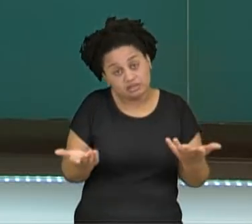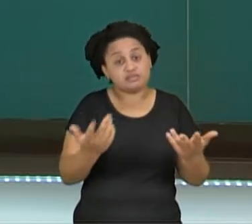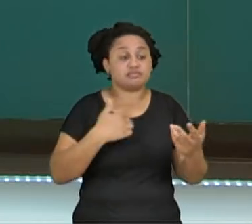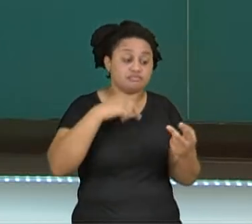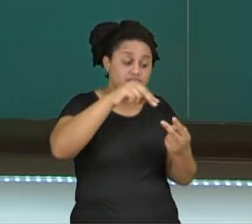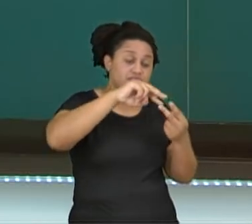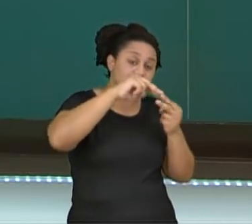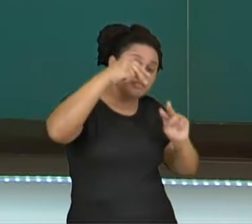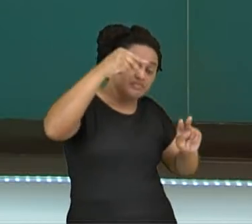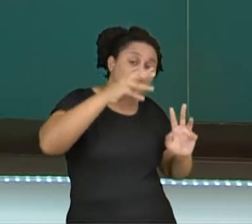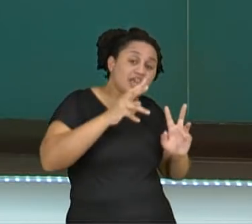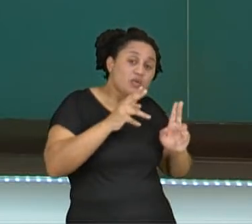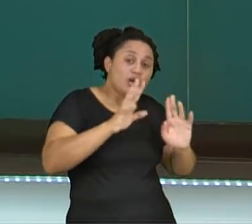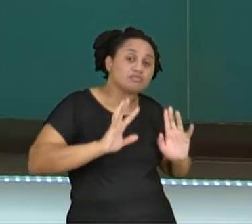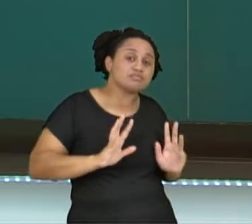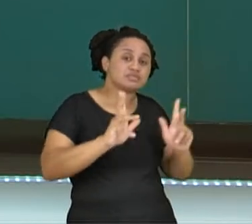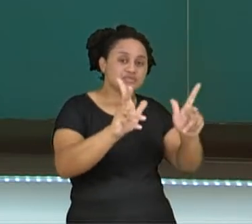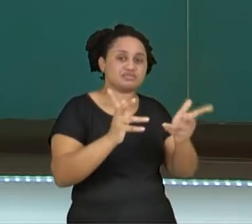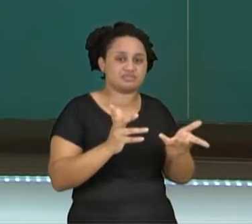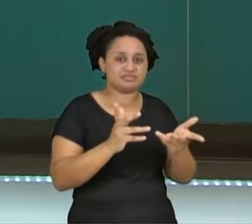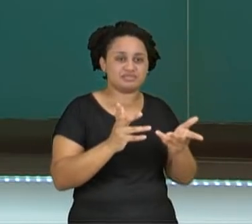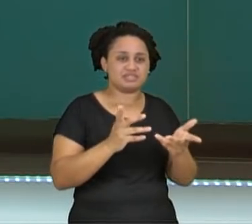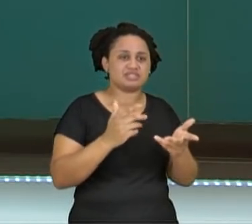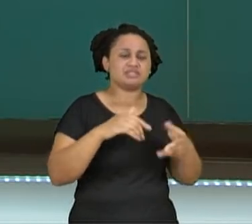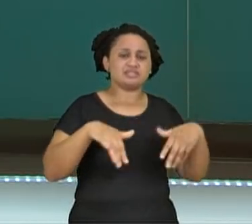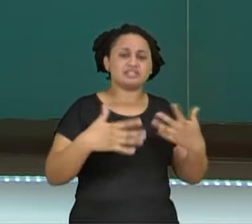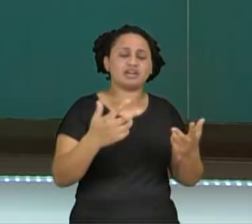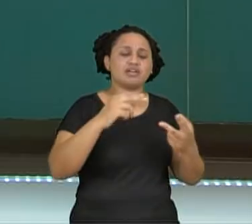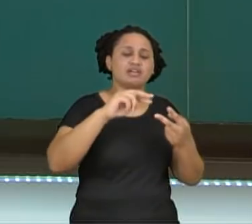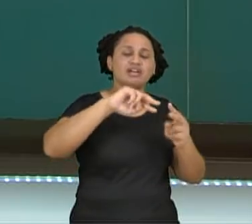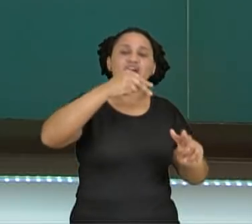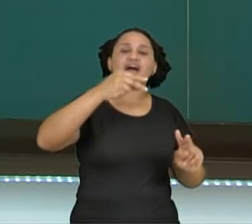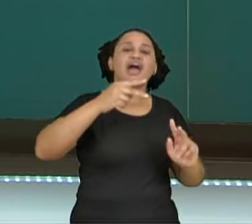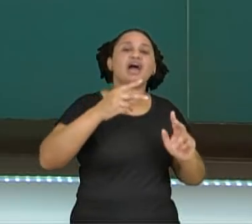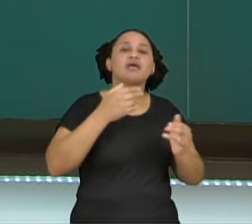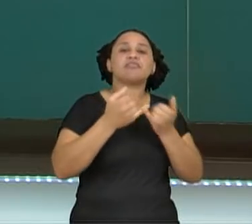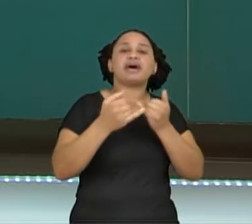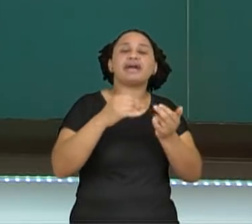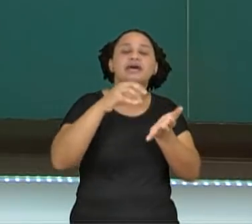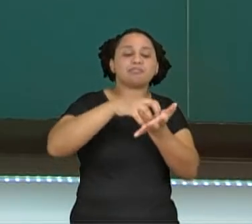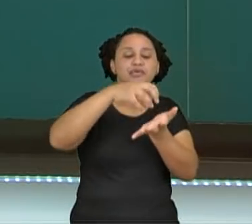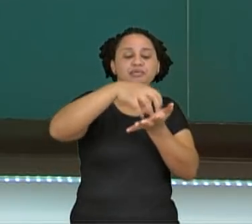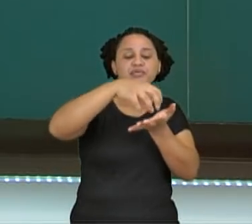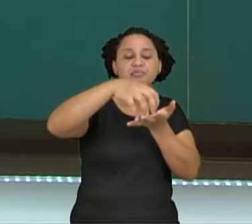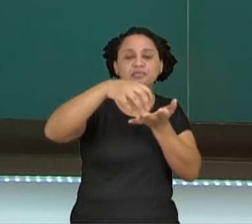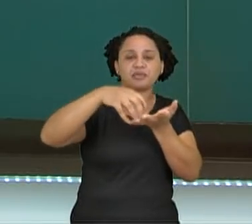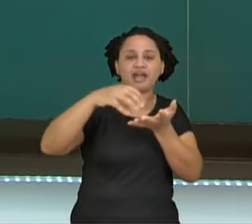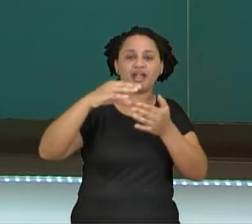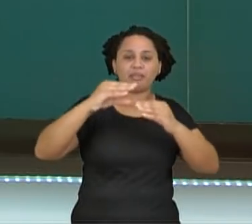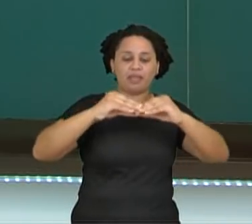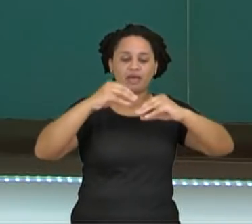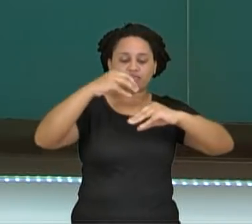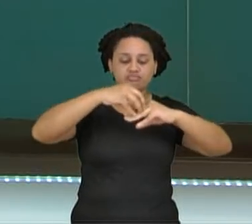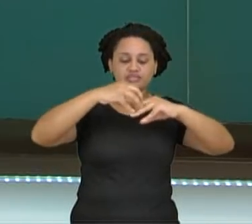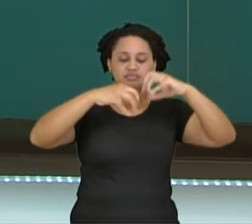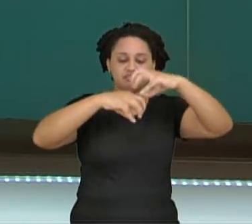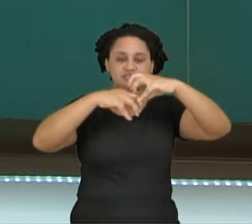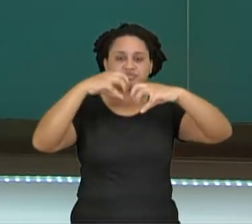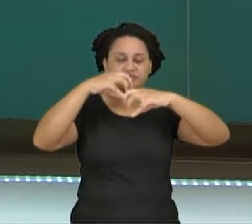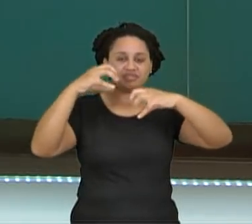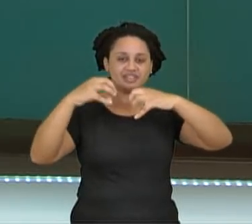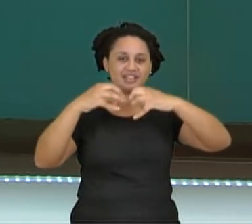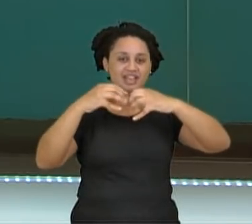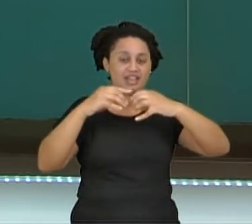O código genético seria ele como se fossem as nossas pecinhas de Lego, funciona igual para todo mundo, mas as combinações diferentes produzem seres